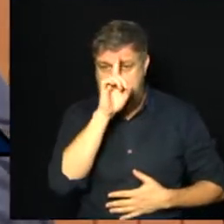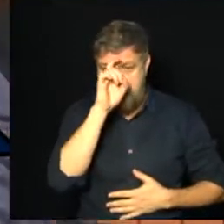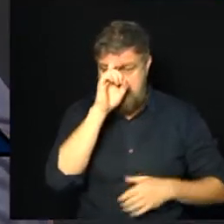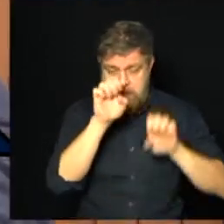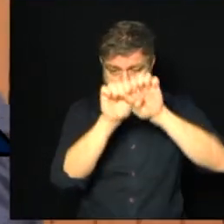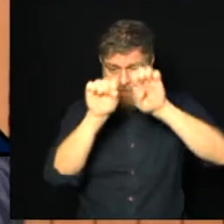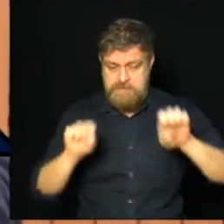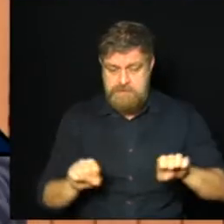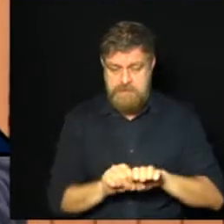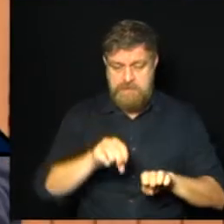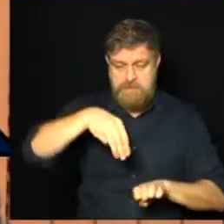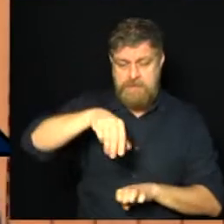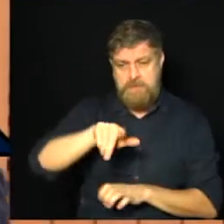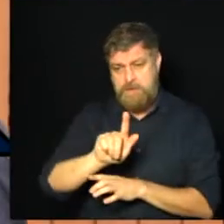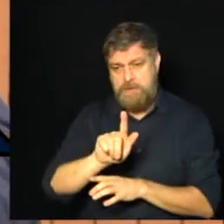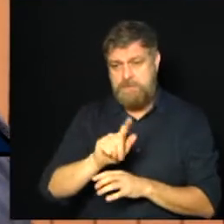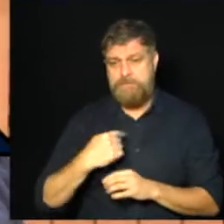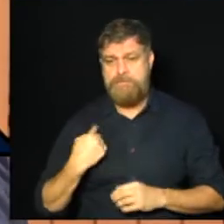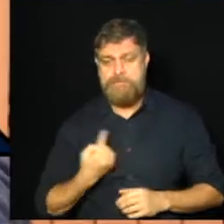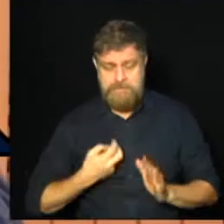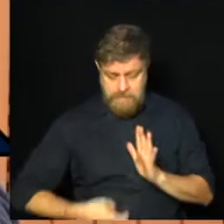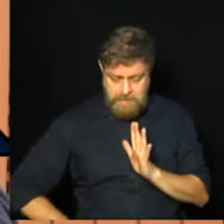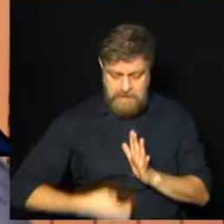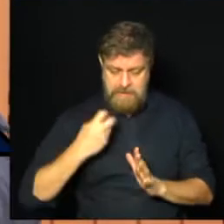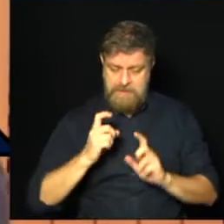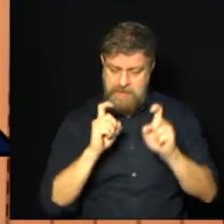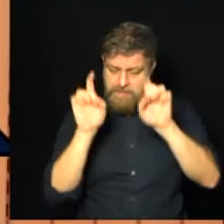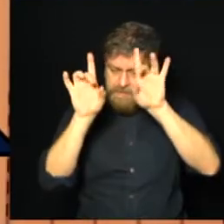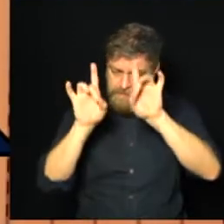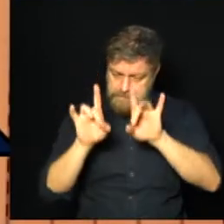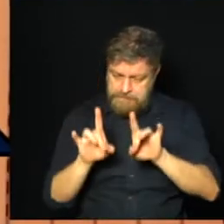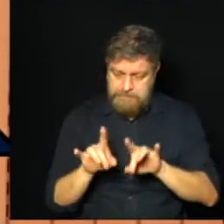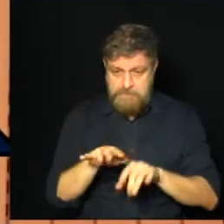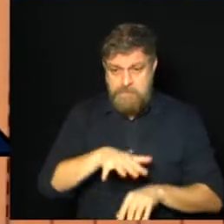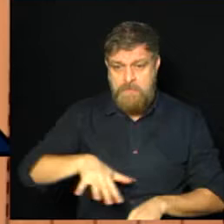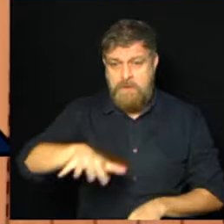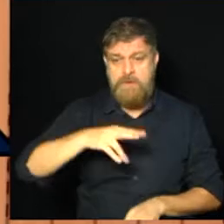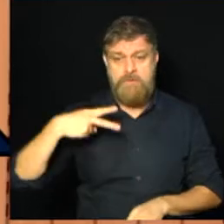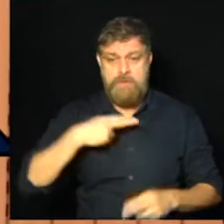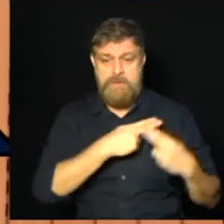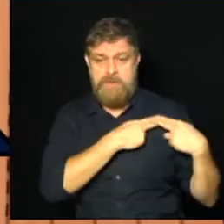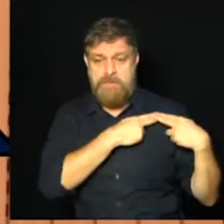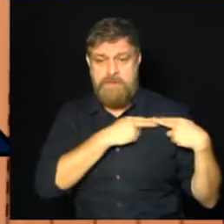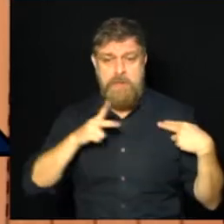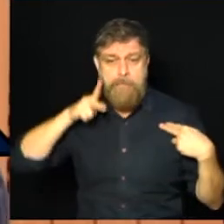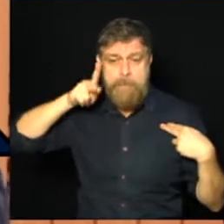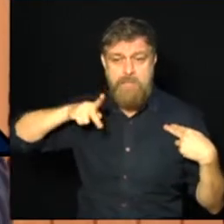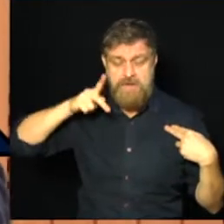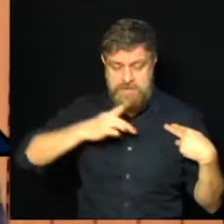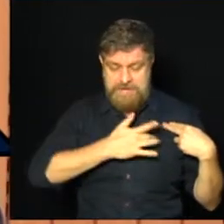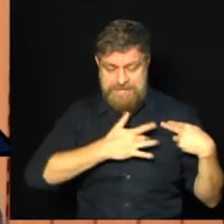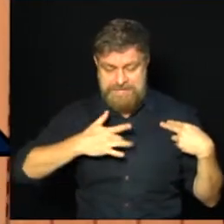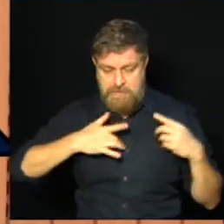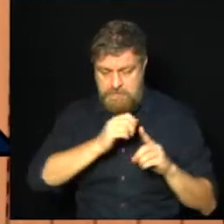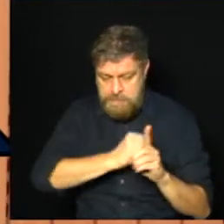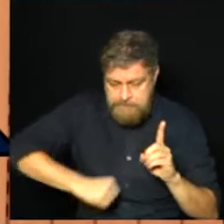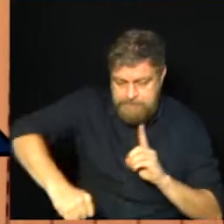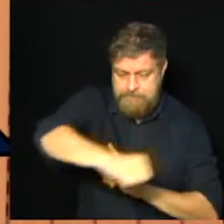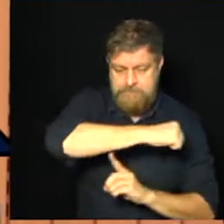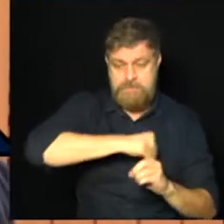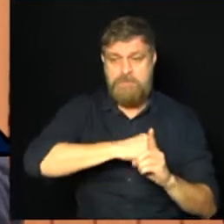Mário Gatti. Nessa nossa quinta reunião extraordinária da Comissão de Política Social e Saúde, nós